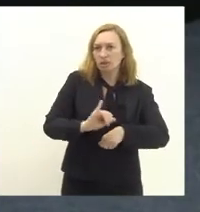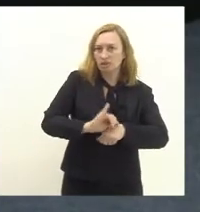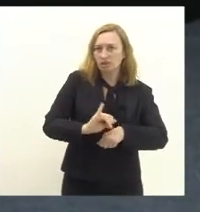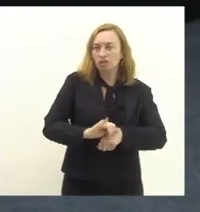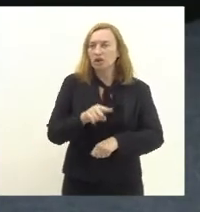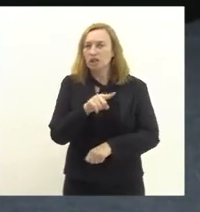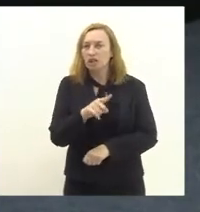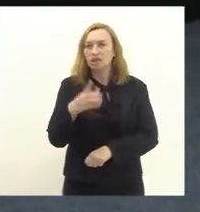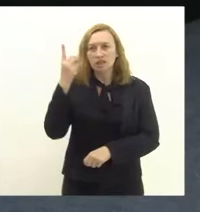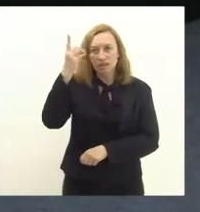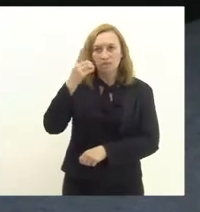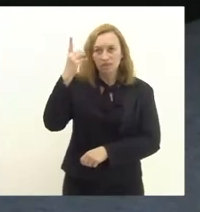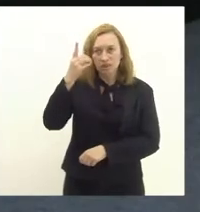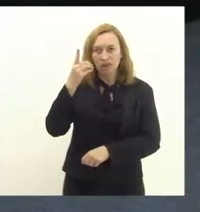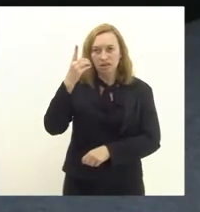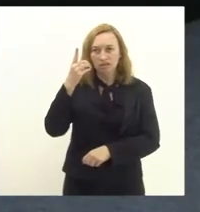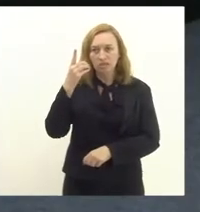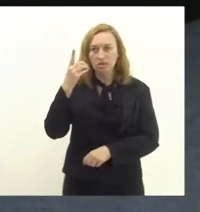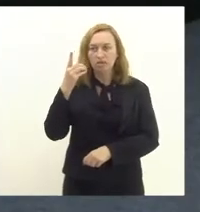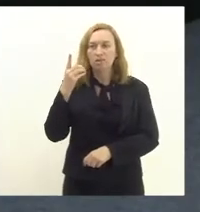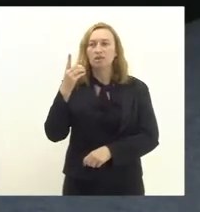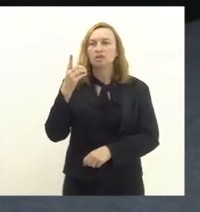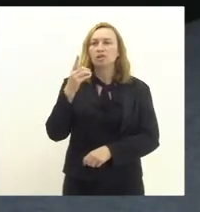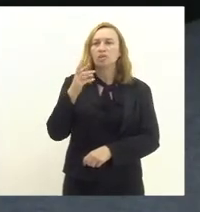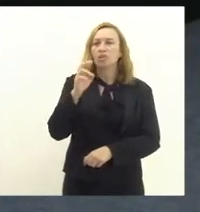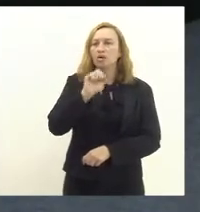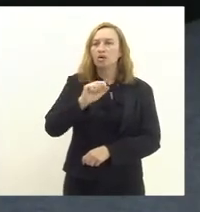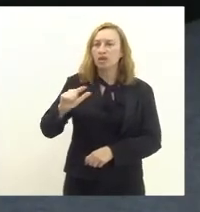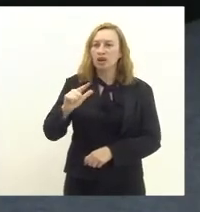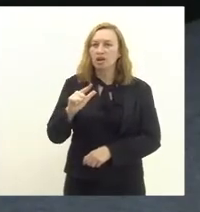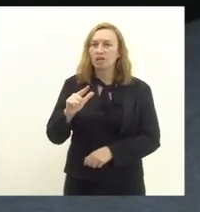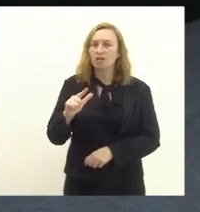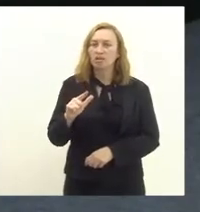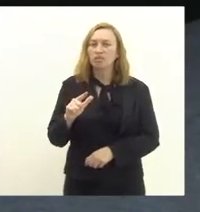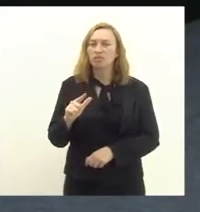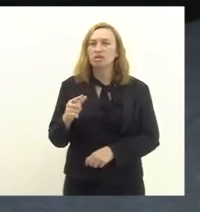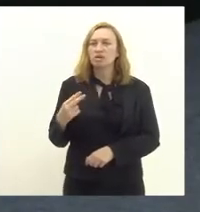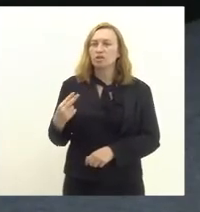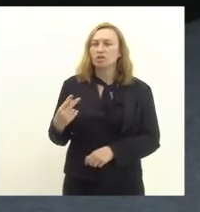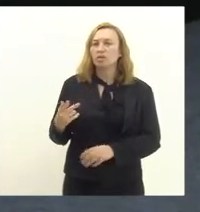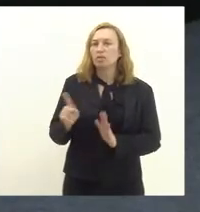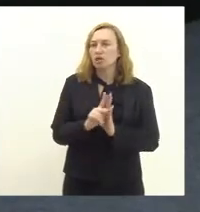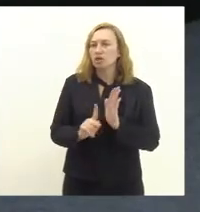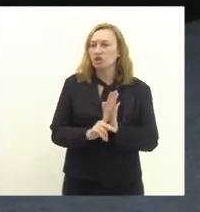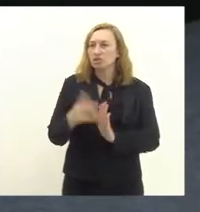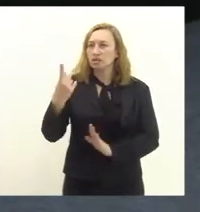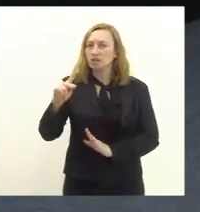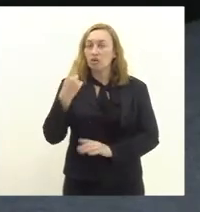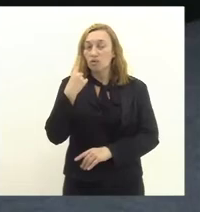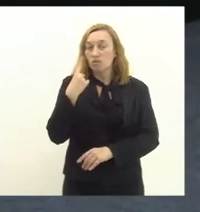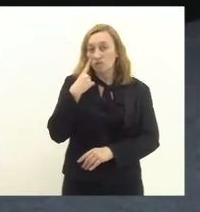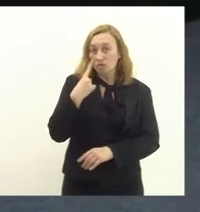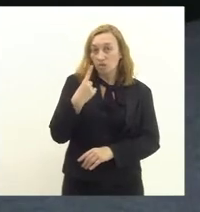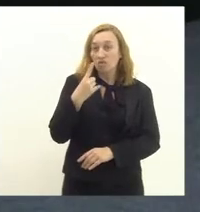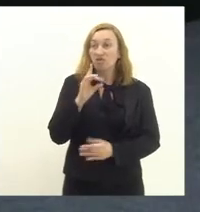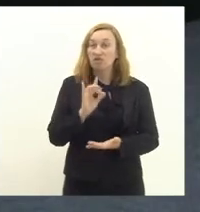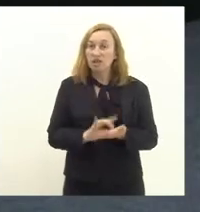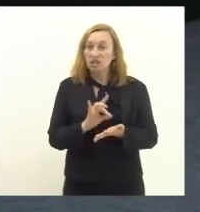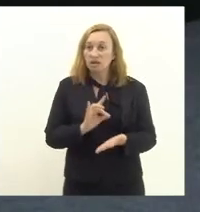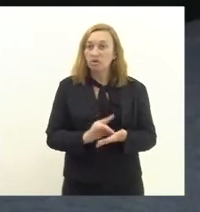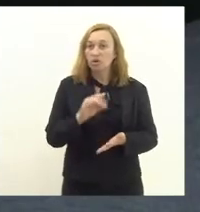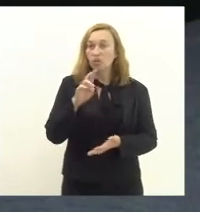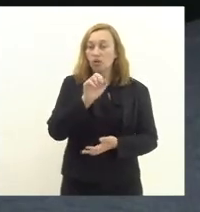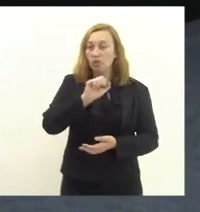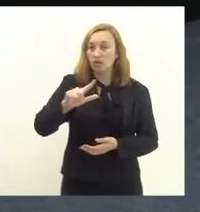ali, deputado presidente, deputado coronel Jairo, que são autores do projeto, vivenciamos e vemos exatamente o que o